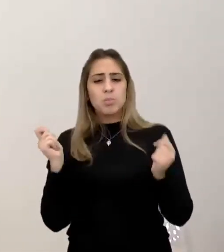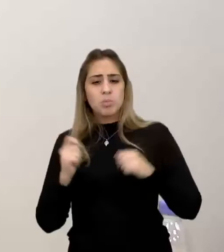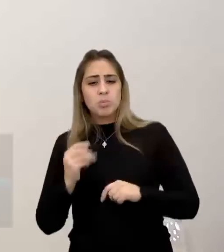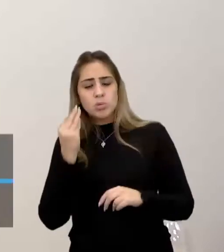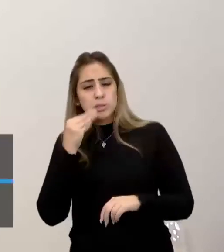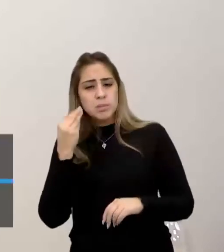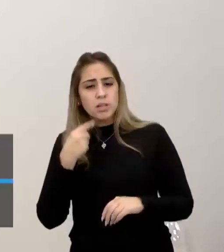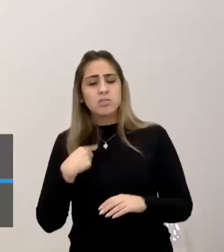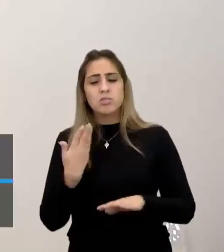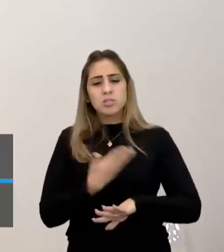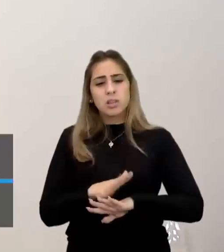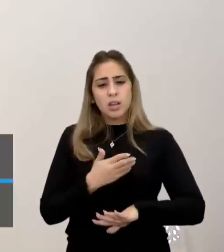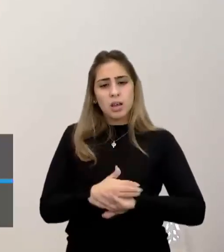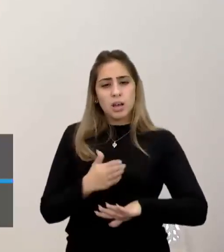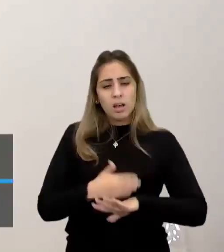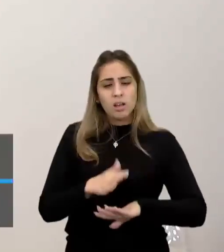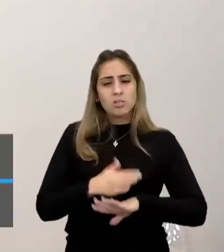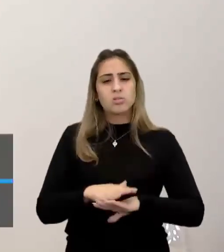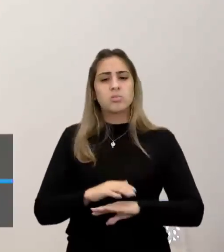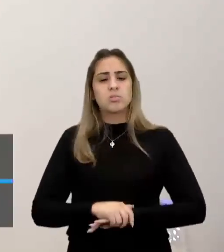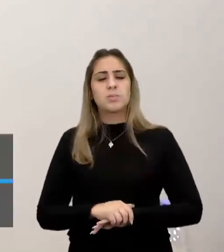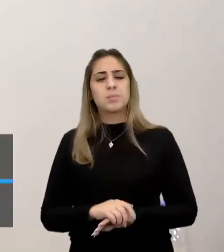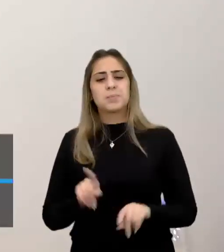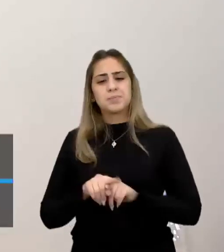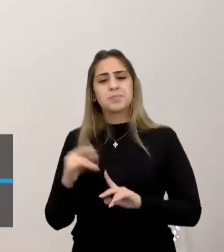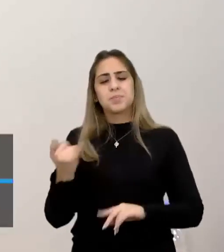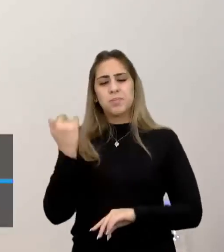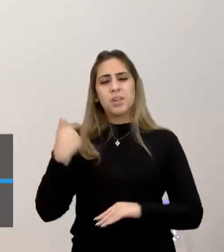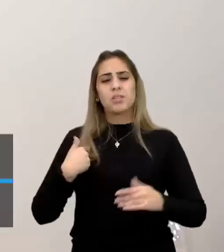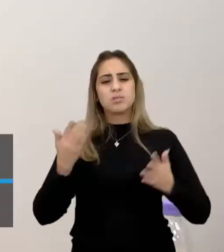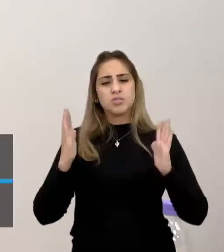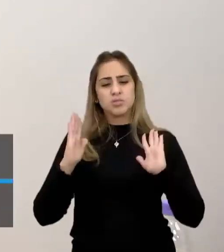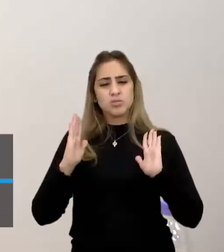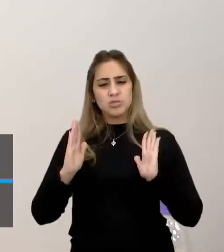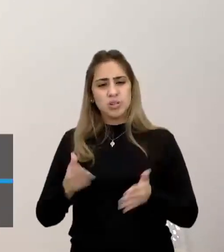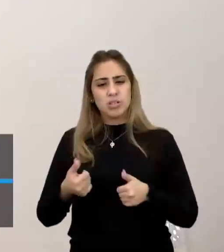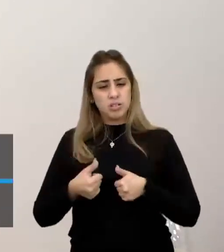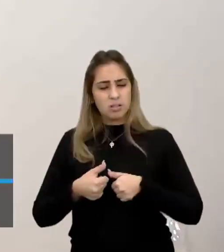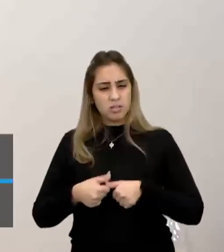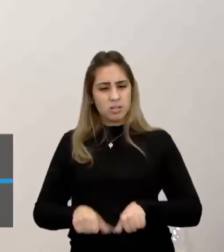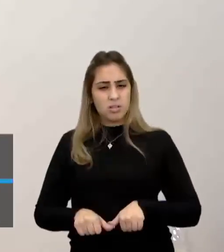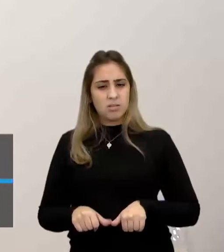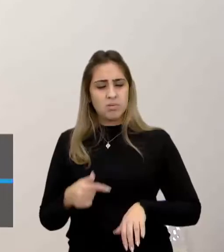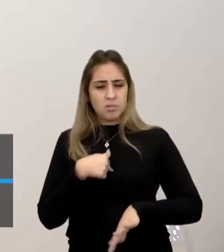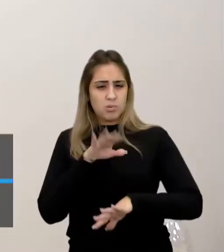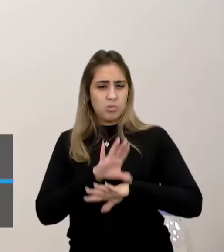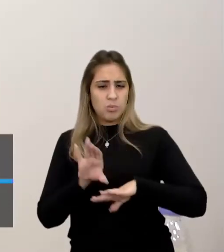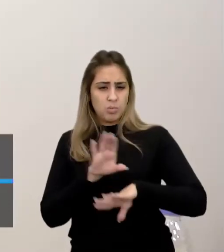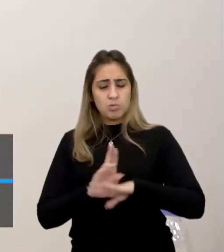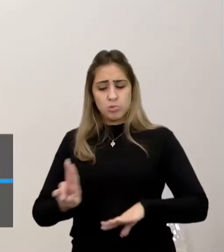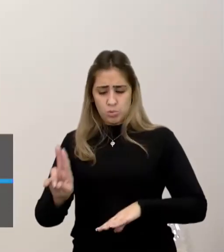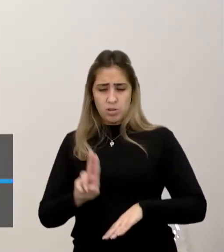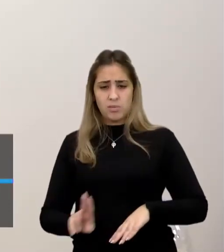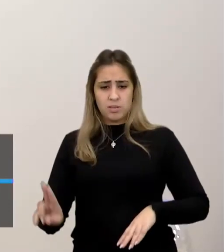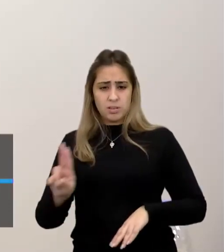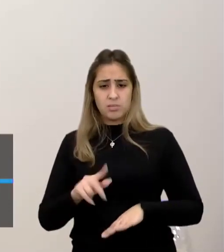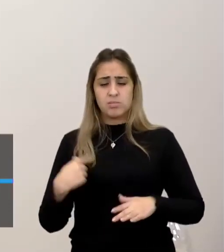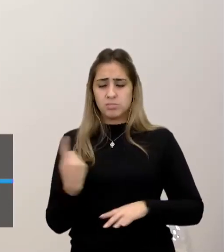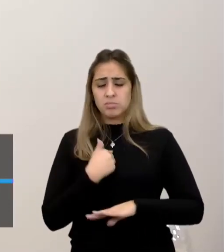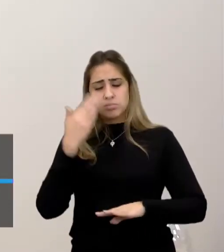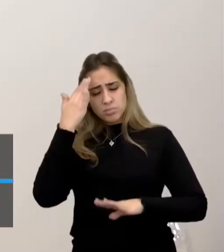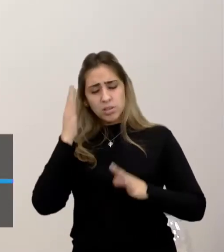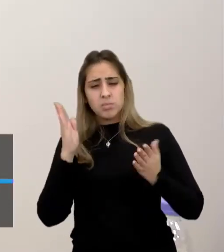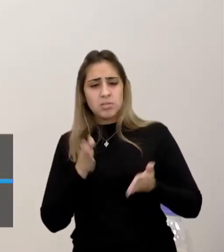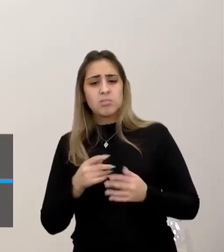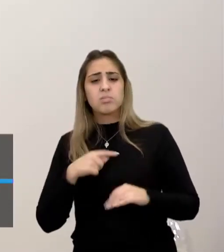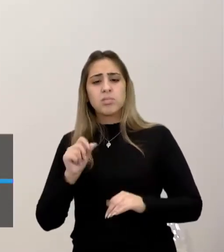possibilidade de estágio. Eu acho muito importante, principalmente quando a gente já está lá no curso universitário, para a gente saber se